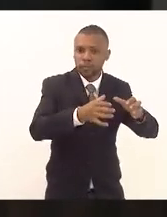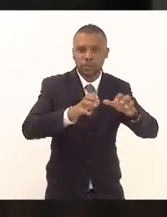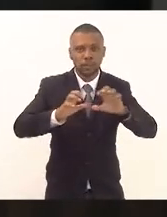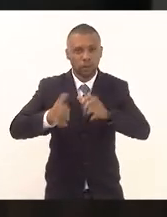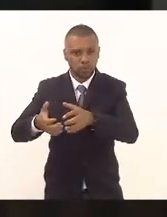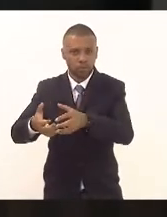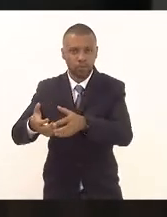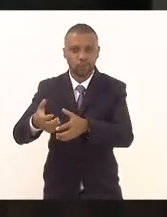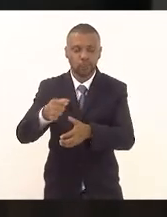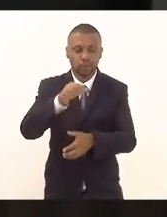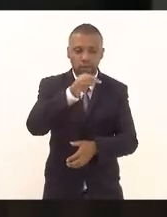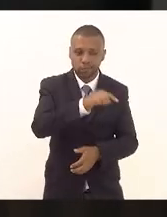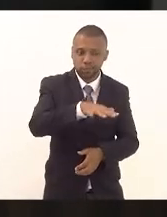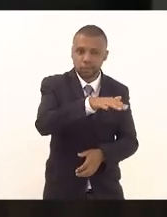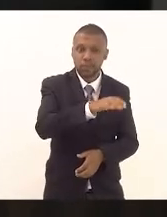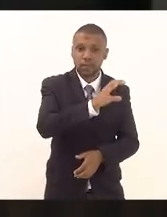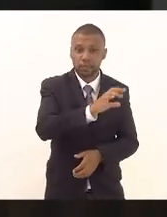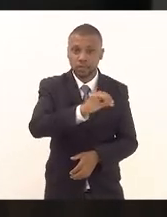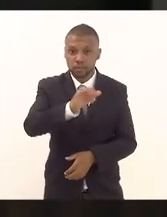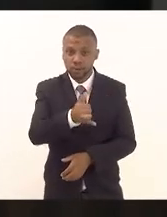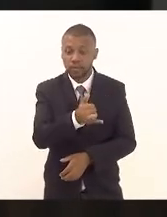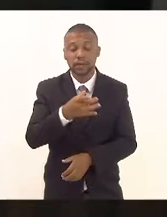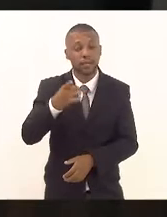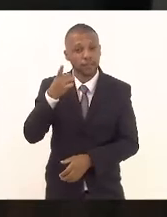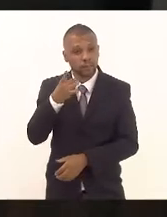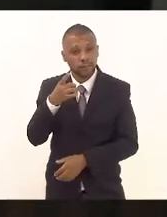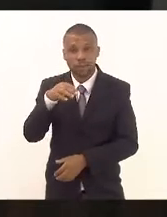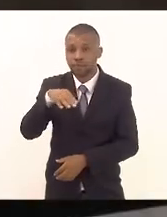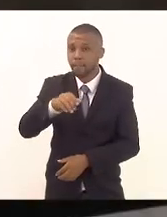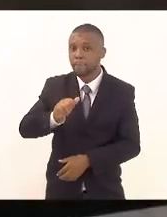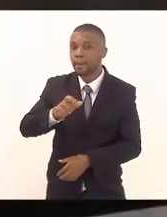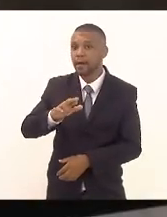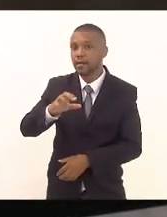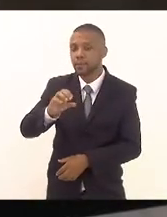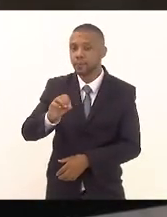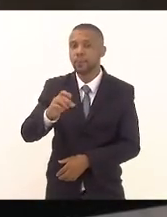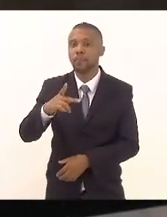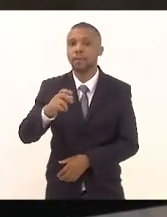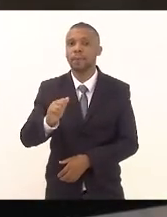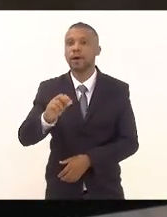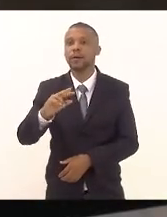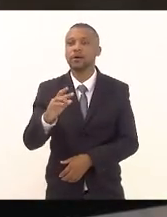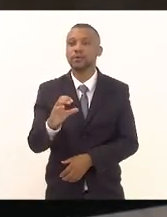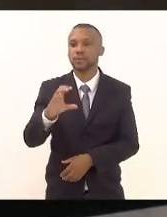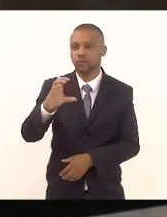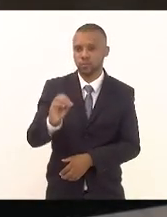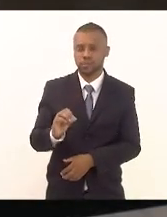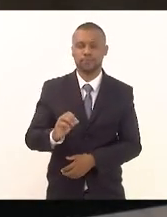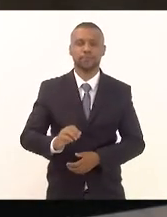parecer da Comissão de Constituição e Justiça, deputado Márcio Pacheco. Senhor presidente,